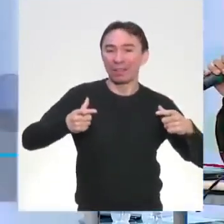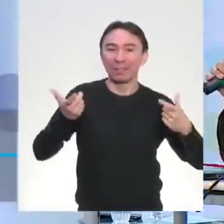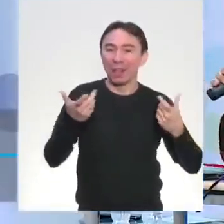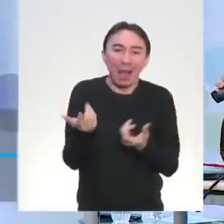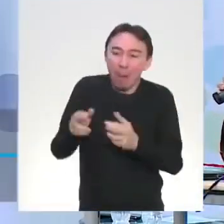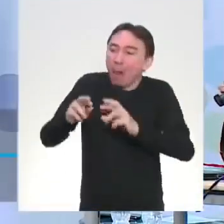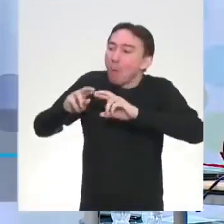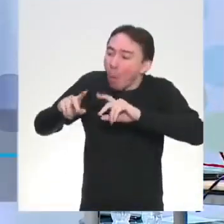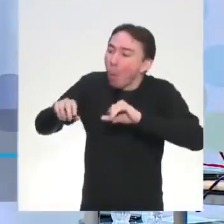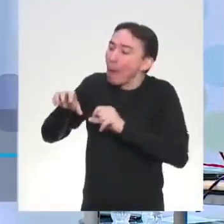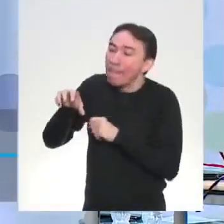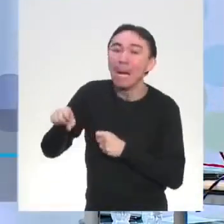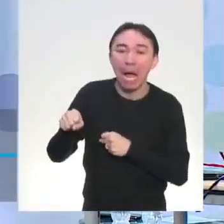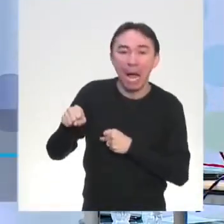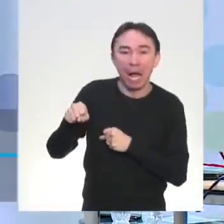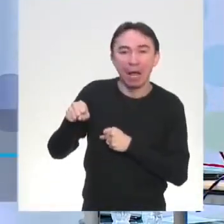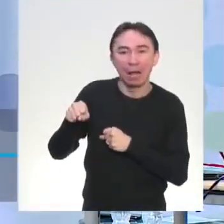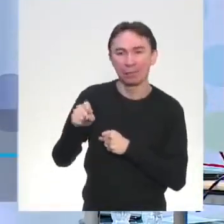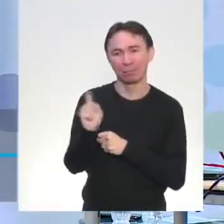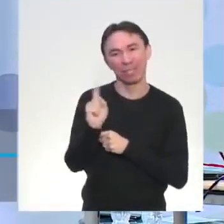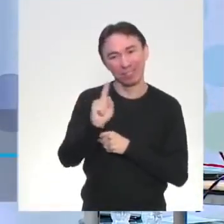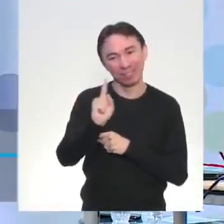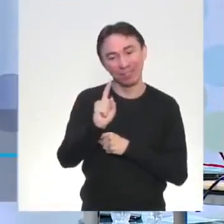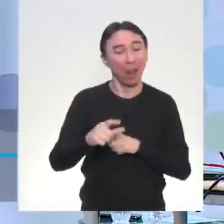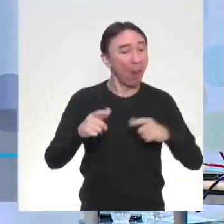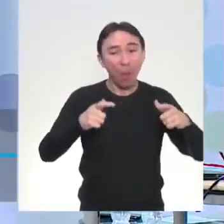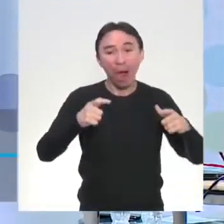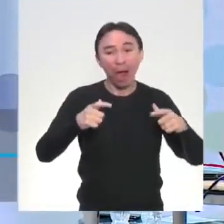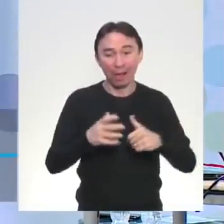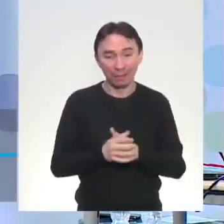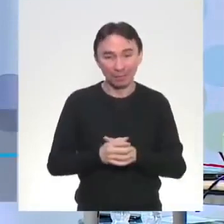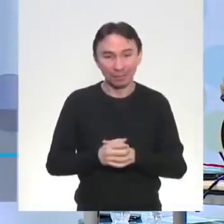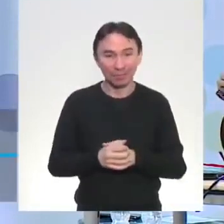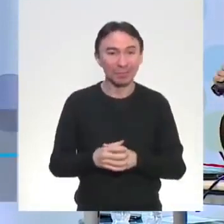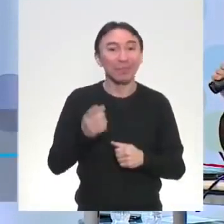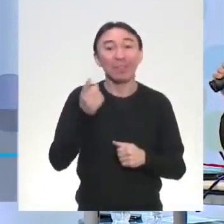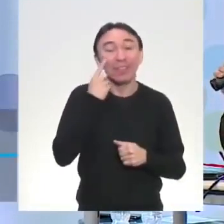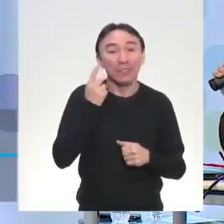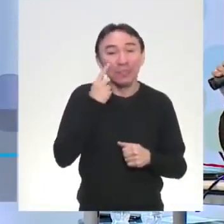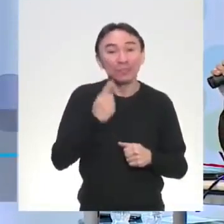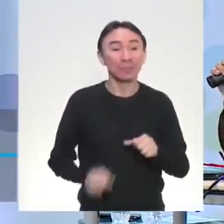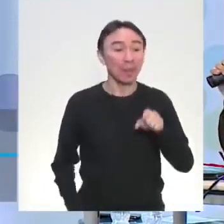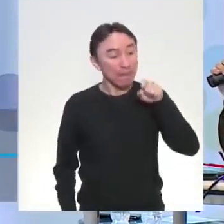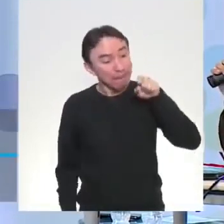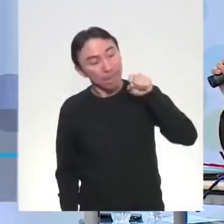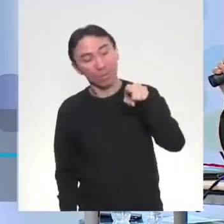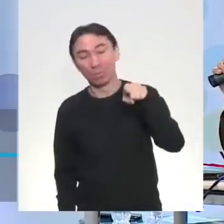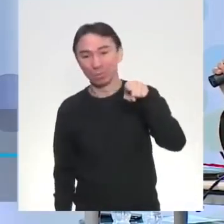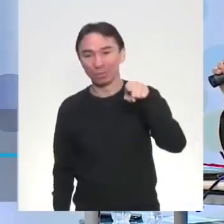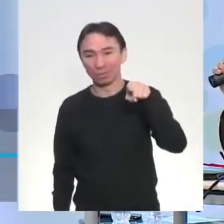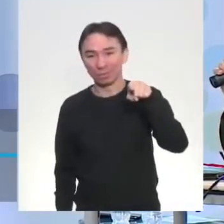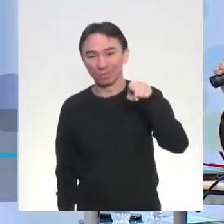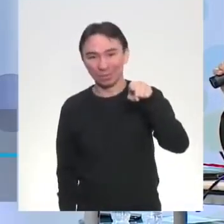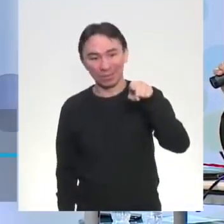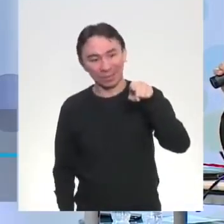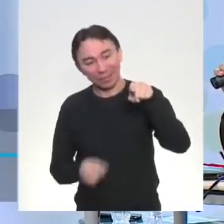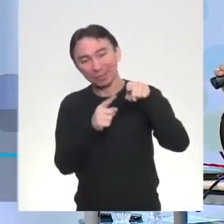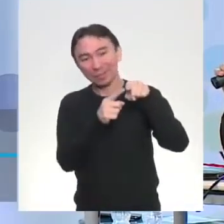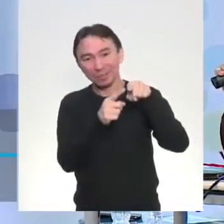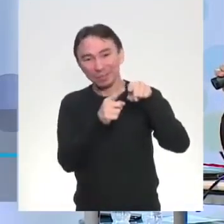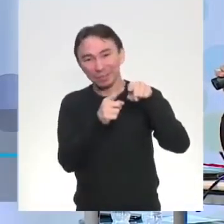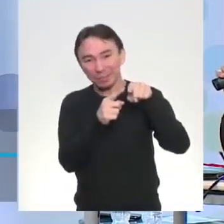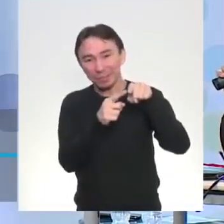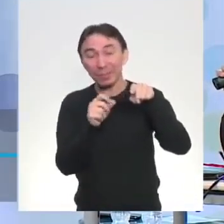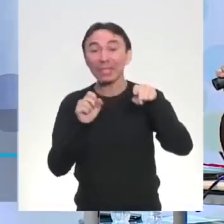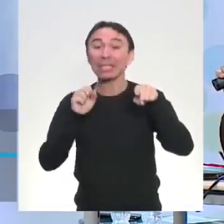né? E assim, uma coisa que é interessante também é que você viu que eu coloquei uma bolinha lá representando um ponto. Mas se a gente aproximar essa bolinha bem